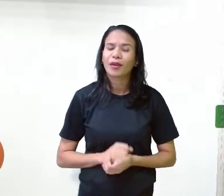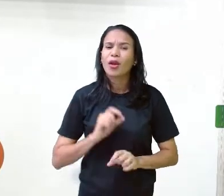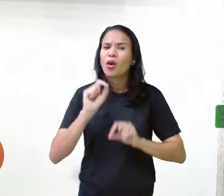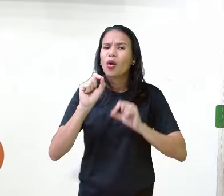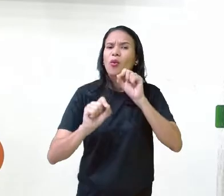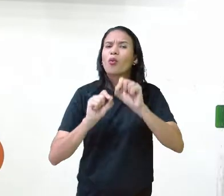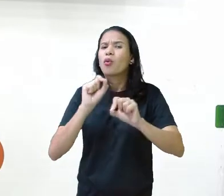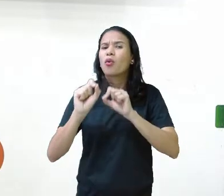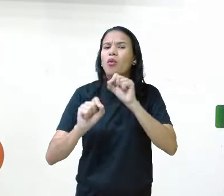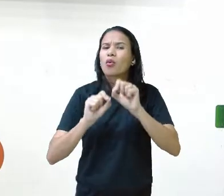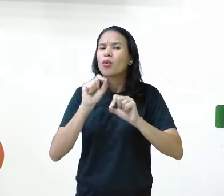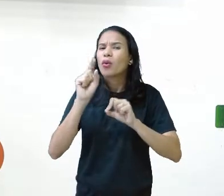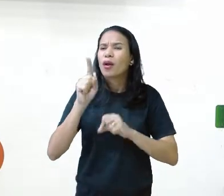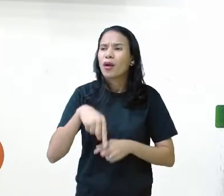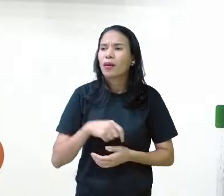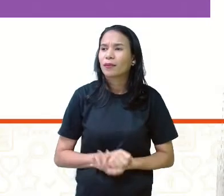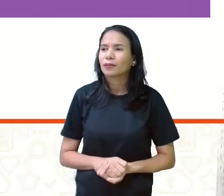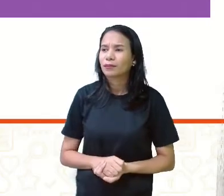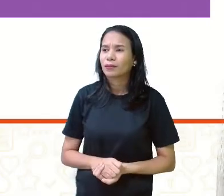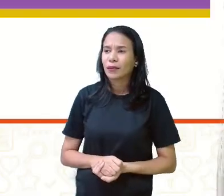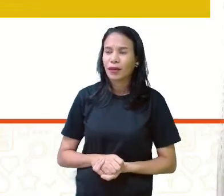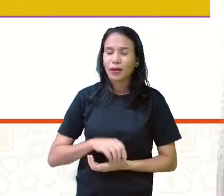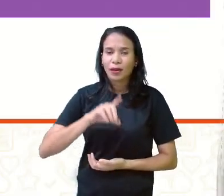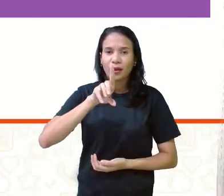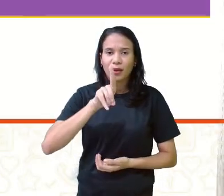E o que é